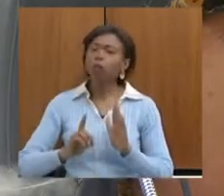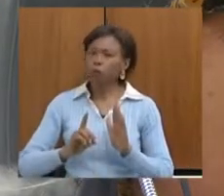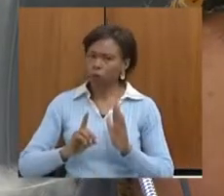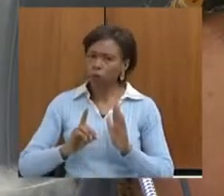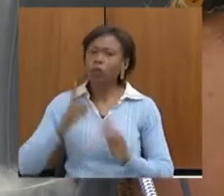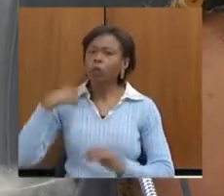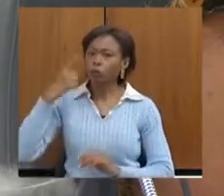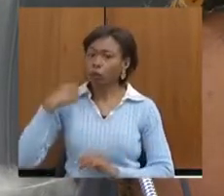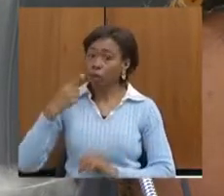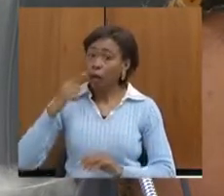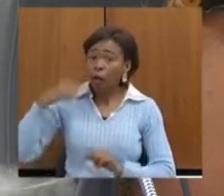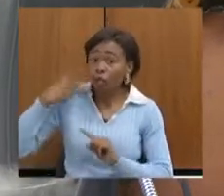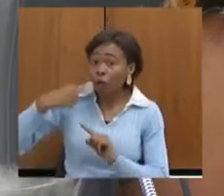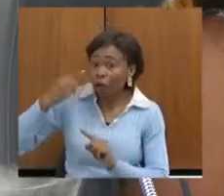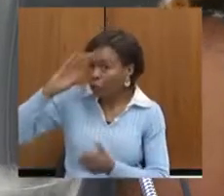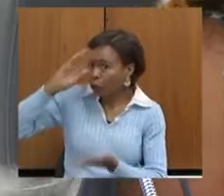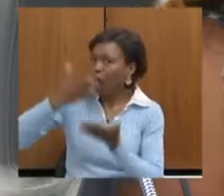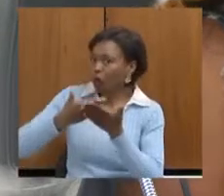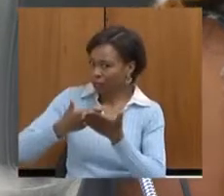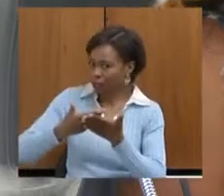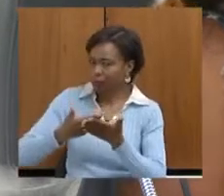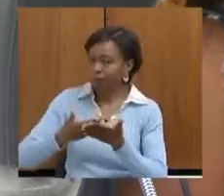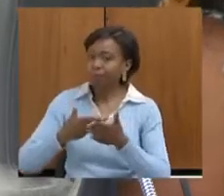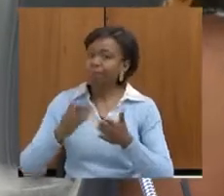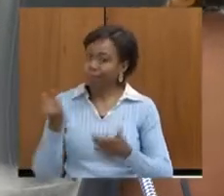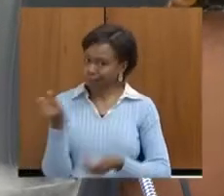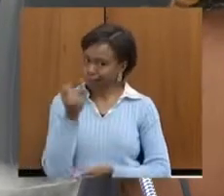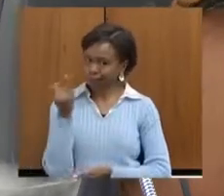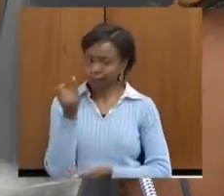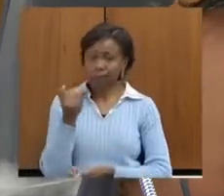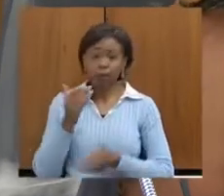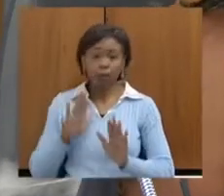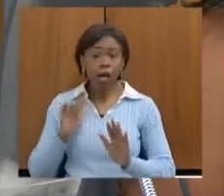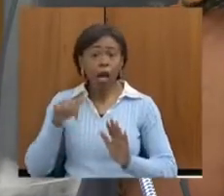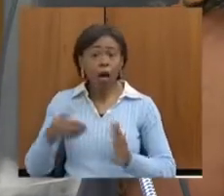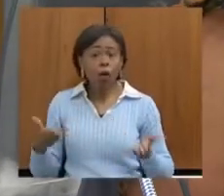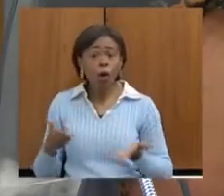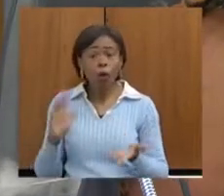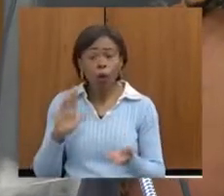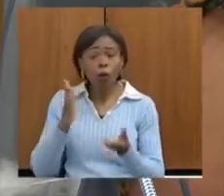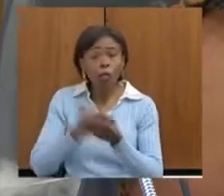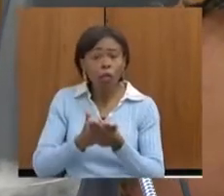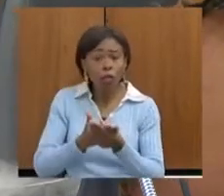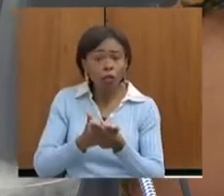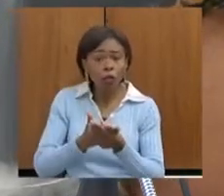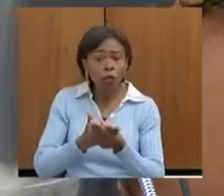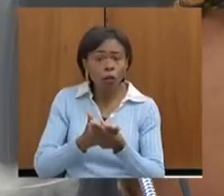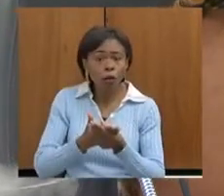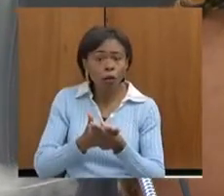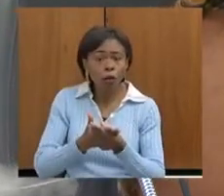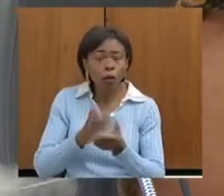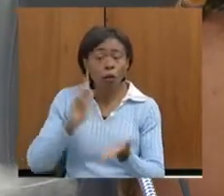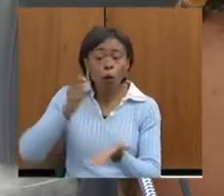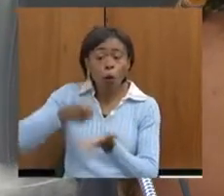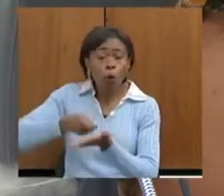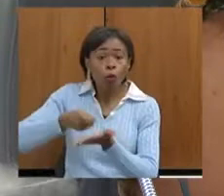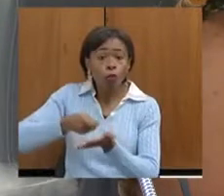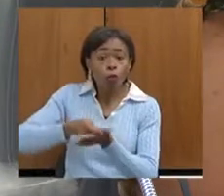isso é importante agora aqui gerou um processo que obrigou a atingir a ter um advogado obrigou